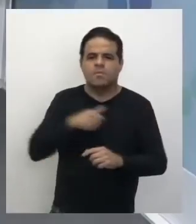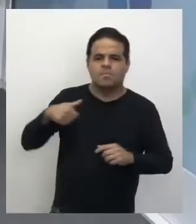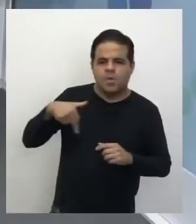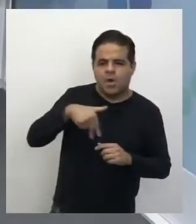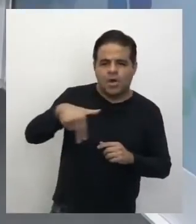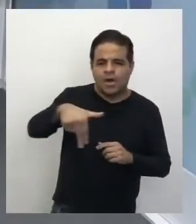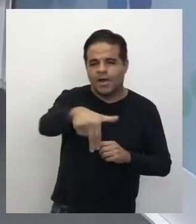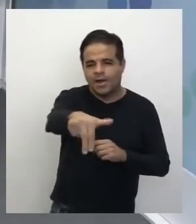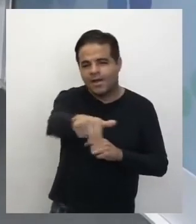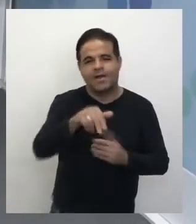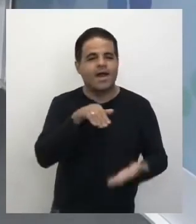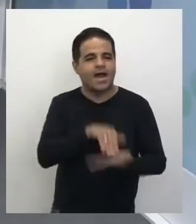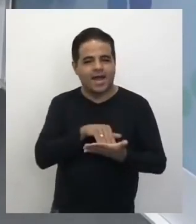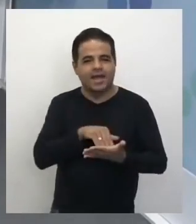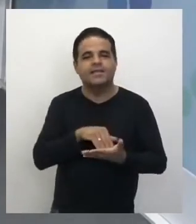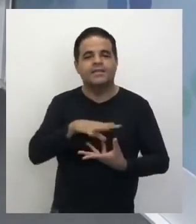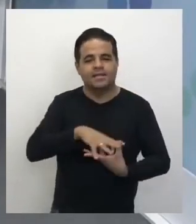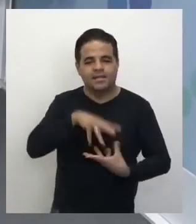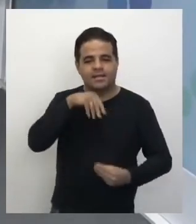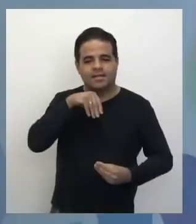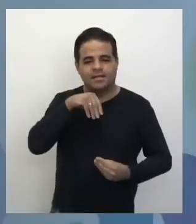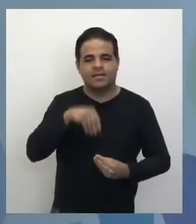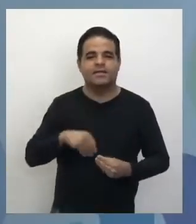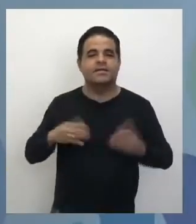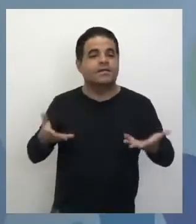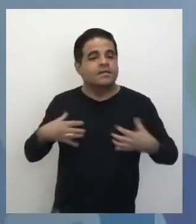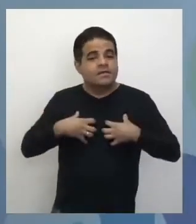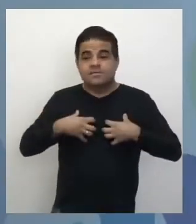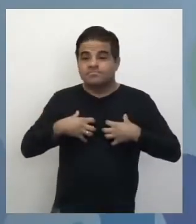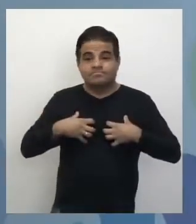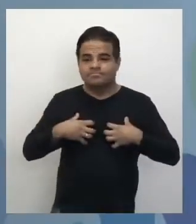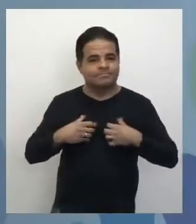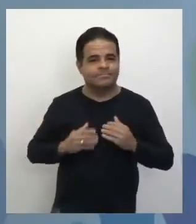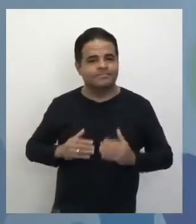Alguma coisa acontece no meu coração quando eu cruzo a IFAP com